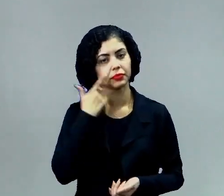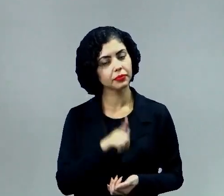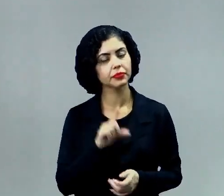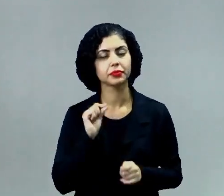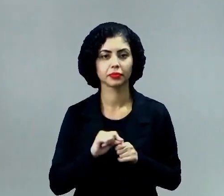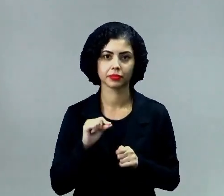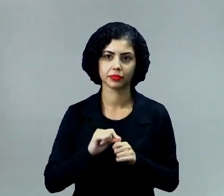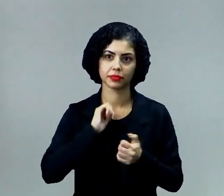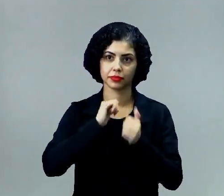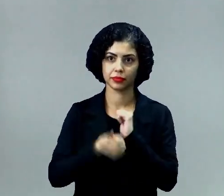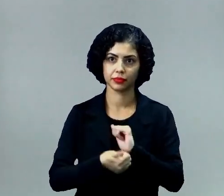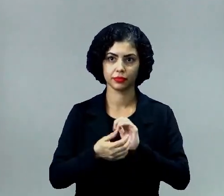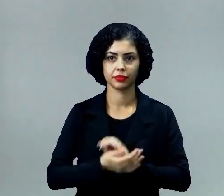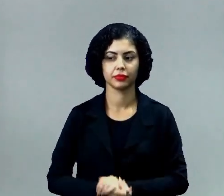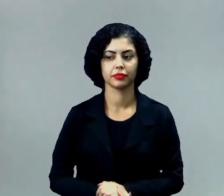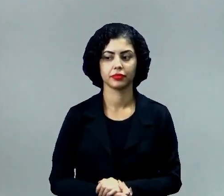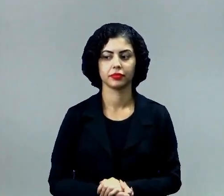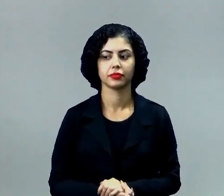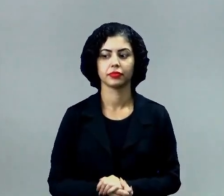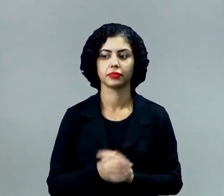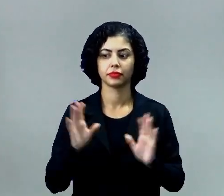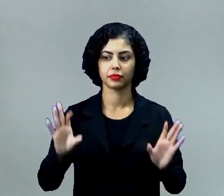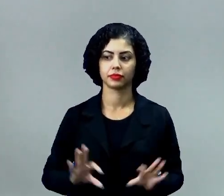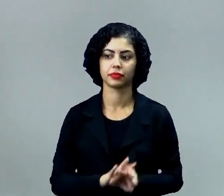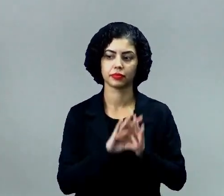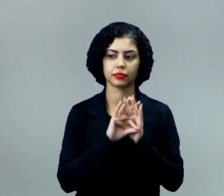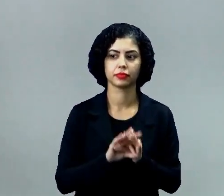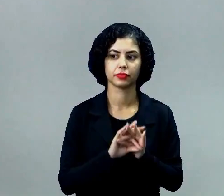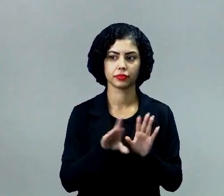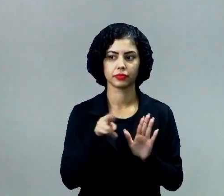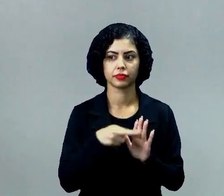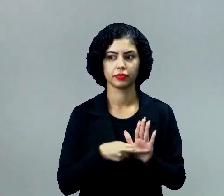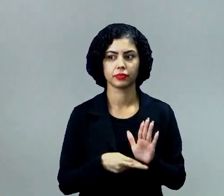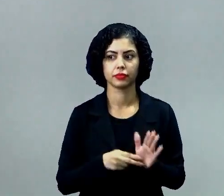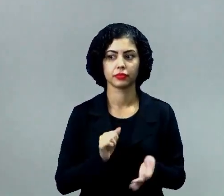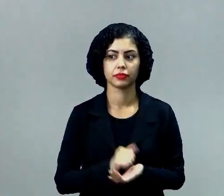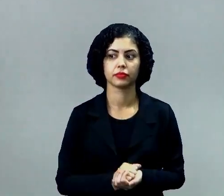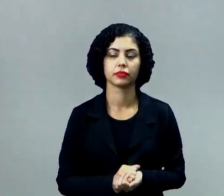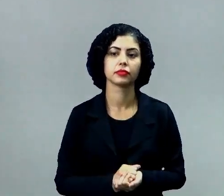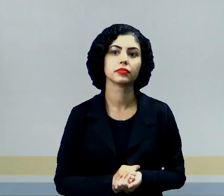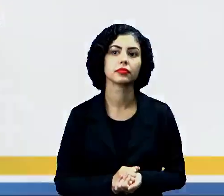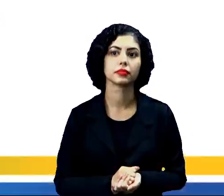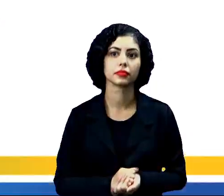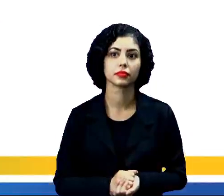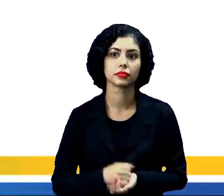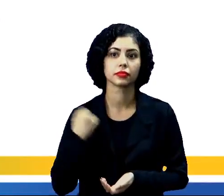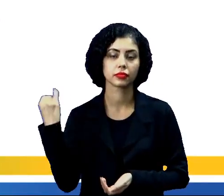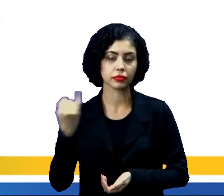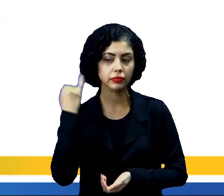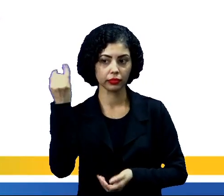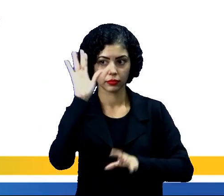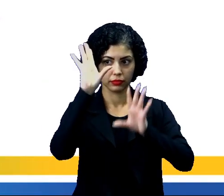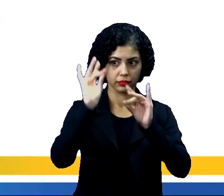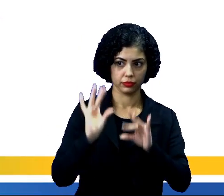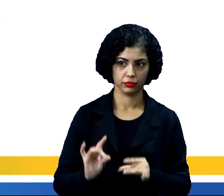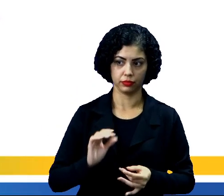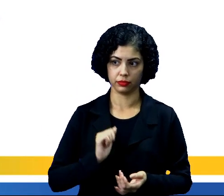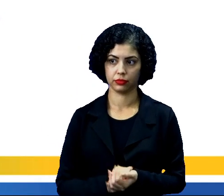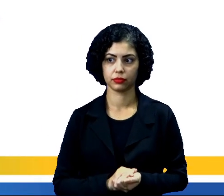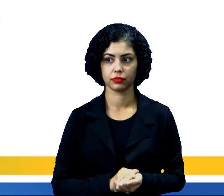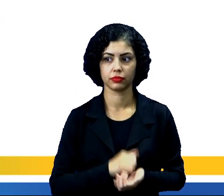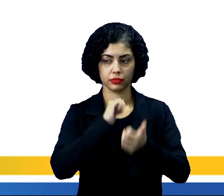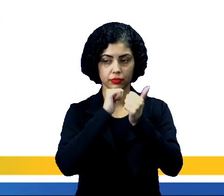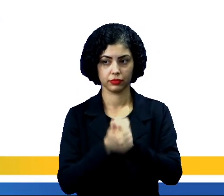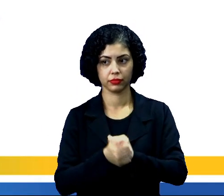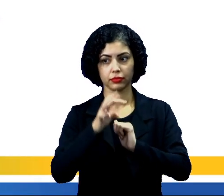consegue fazer essa adaptação relacionada às regras. Compreendido isso, a gente só vai aqui destacar a importância,